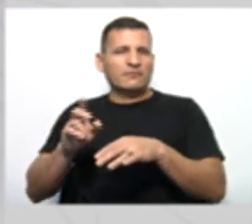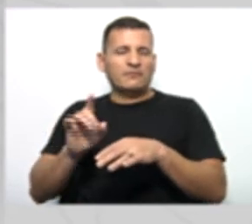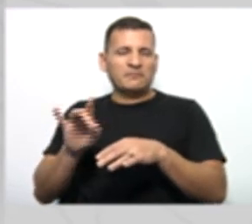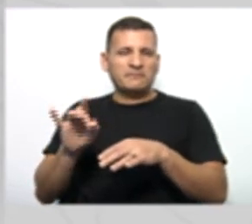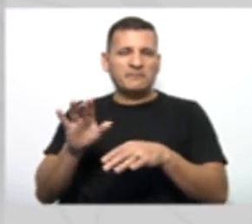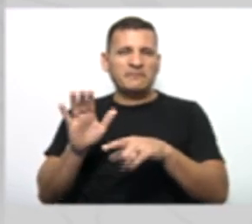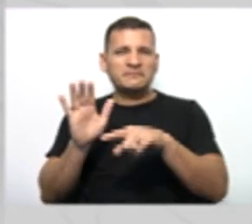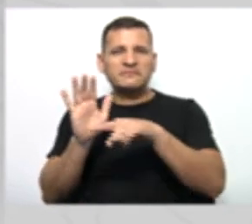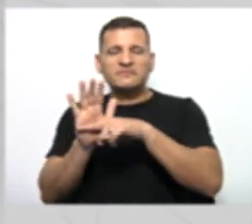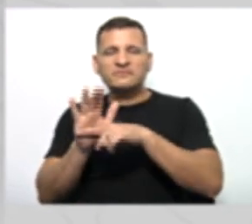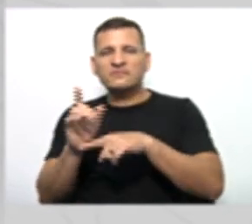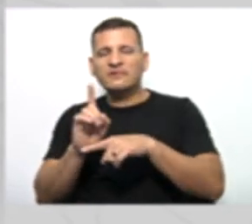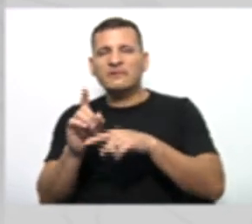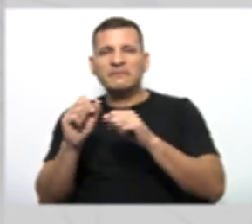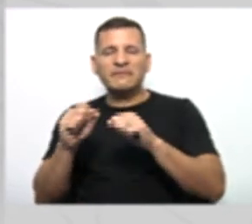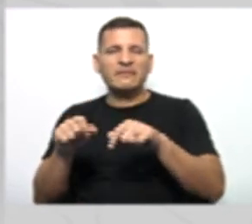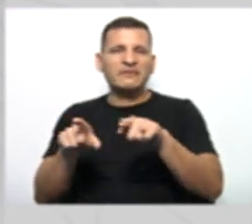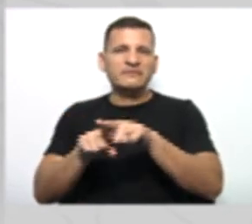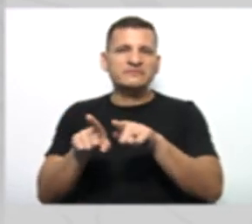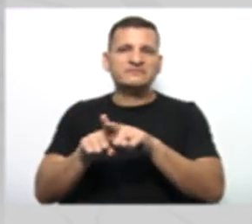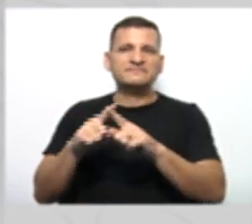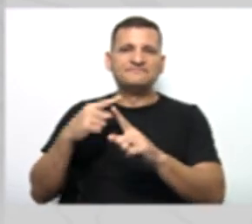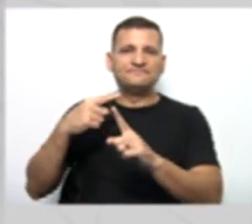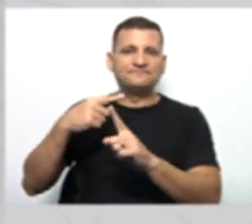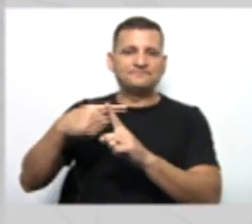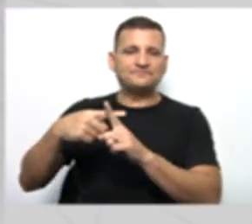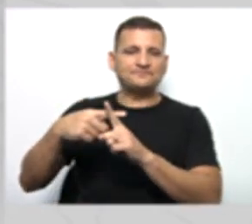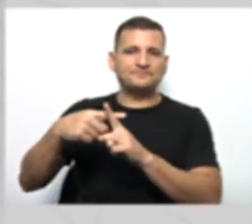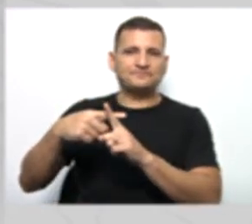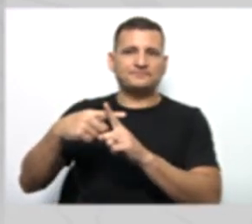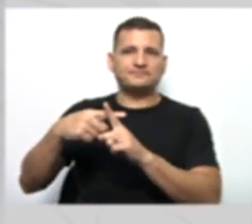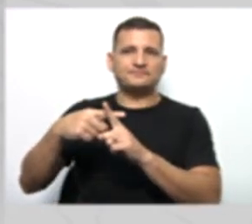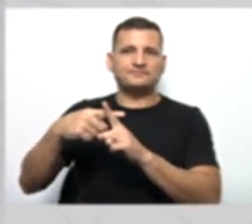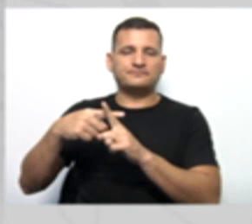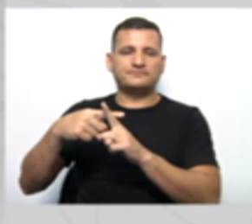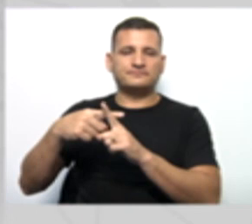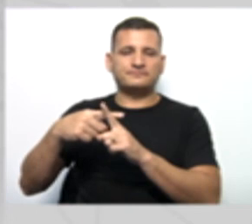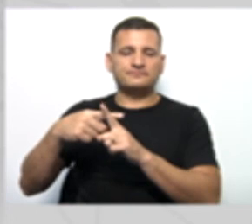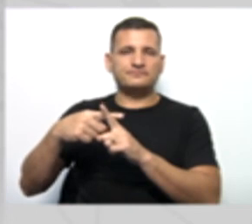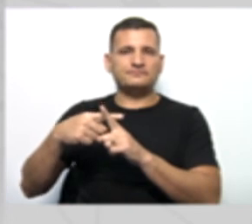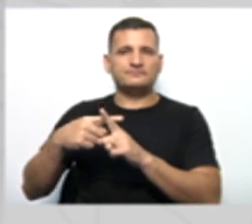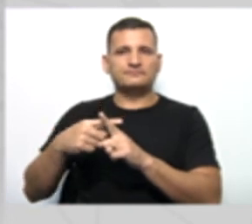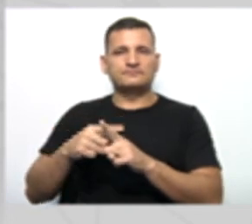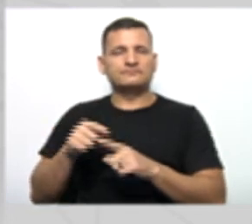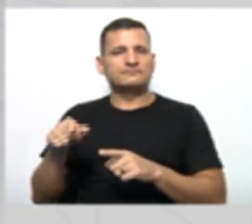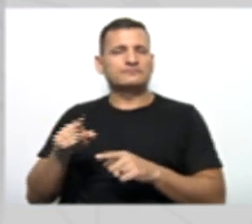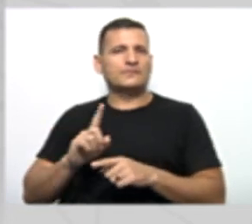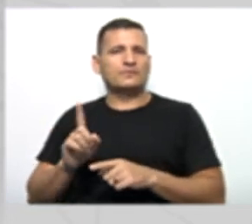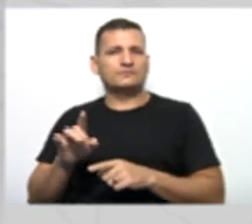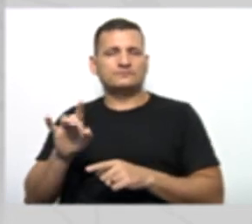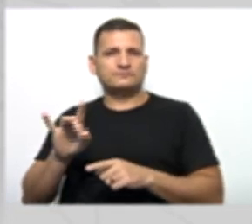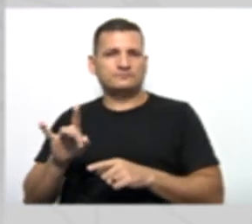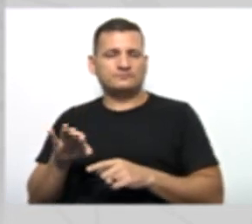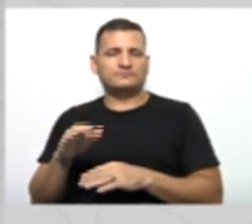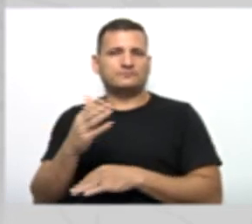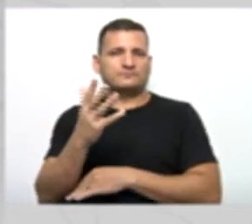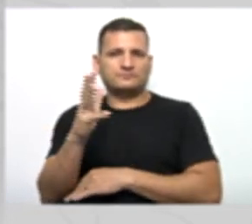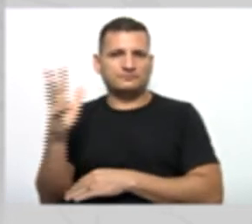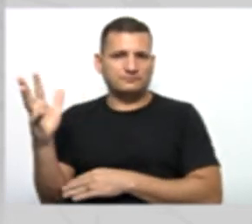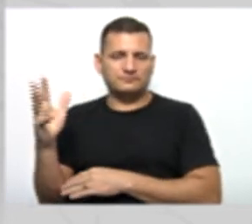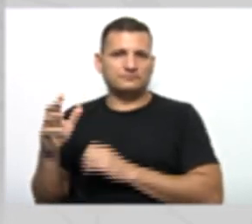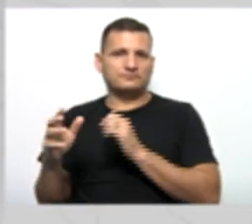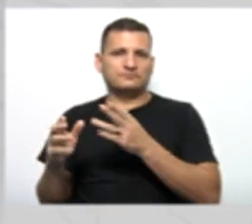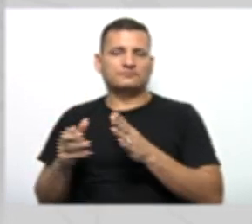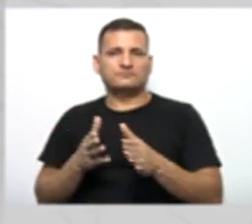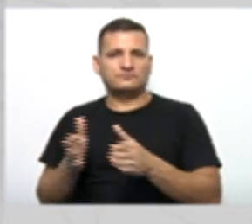negativos, podem ser também impactos positivos. Não são só impactos sobre a floresta, ou